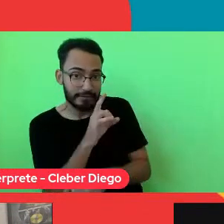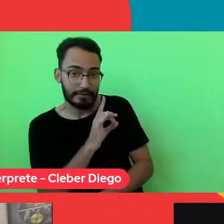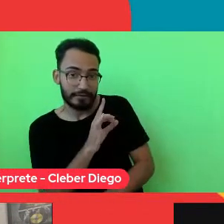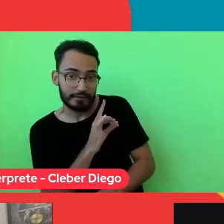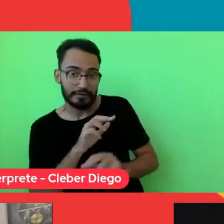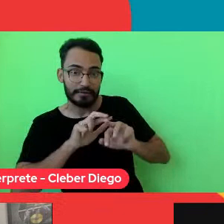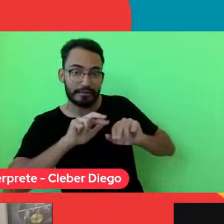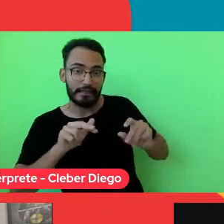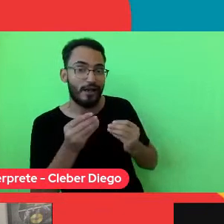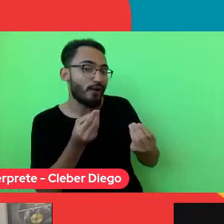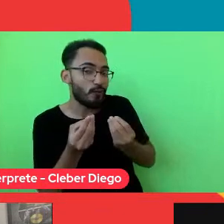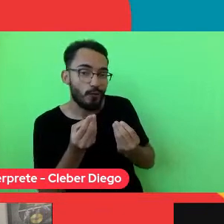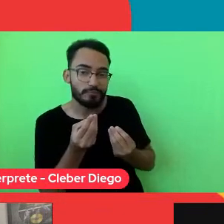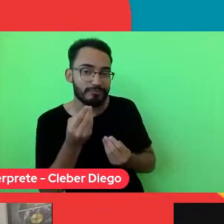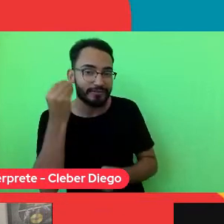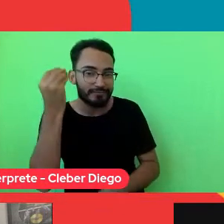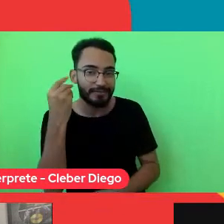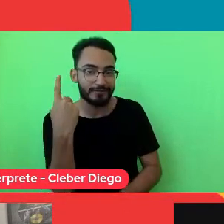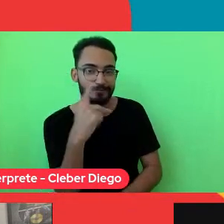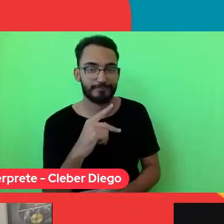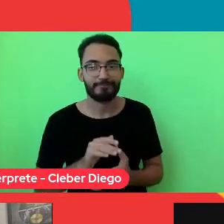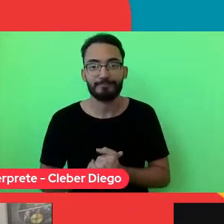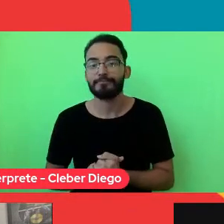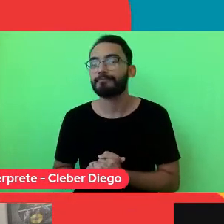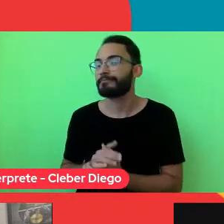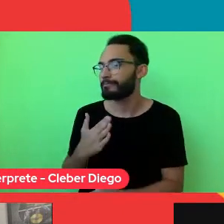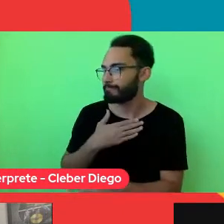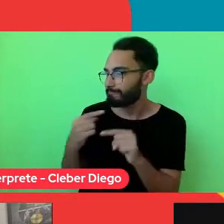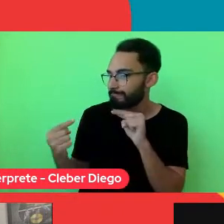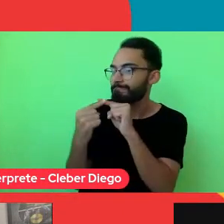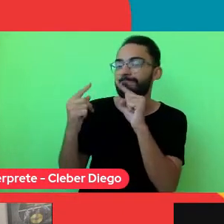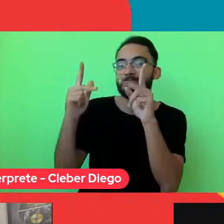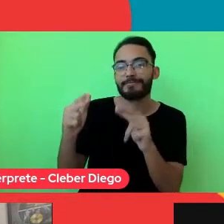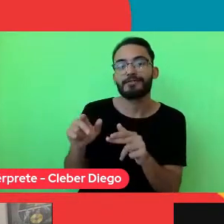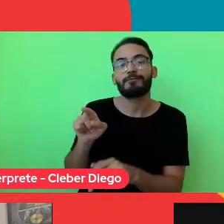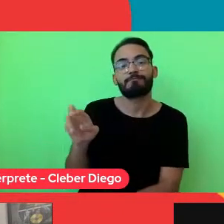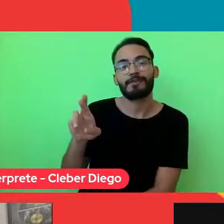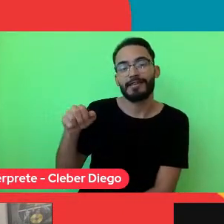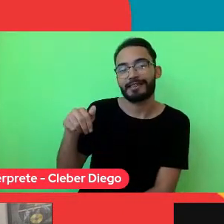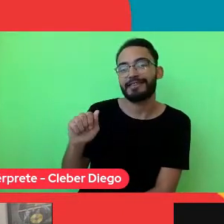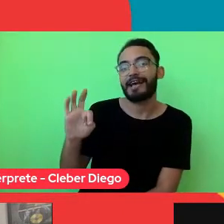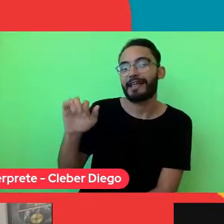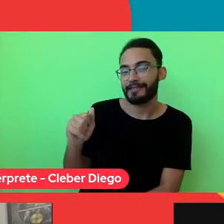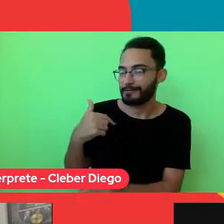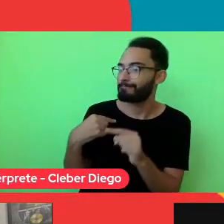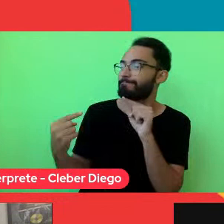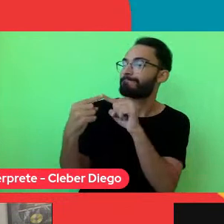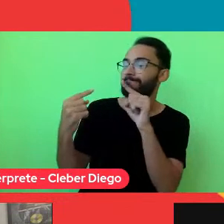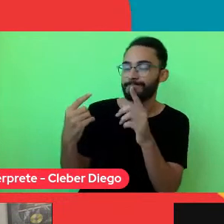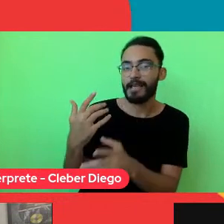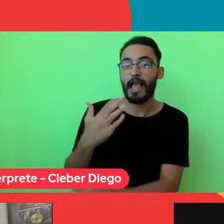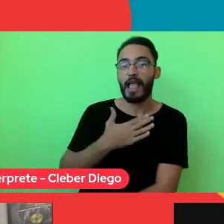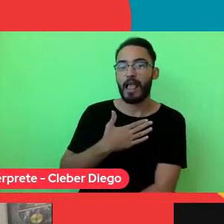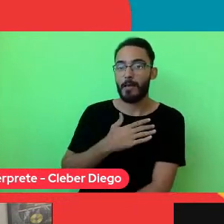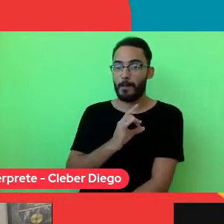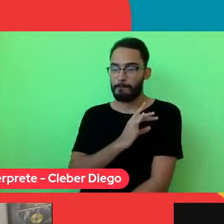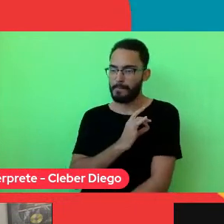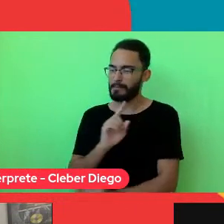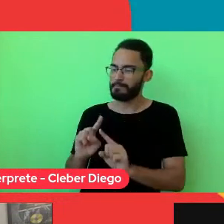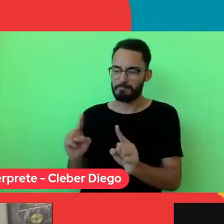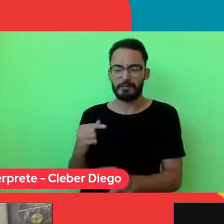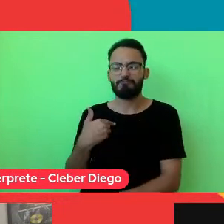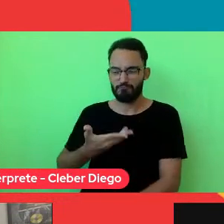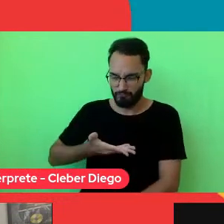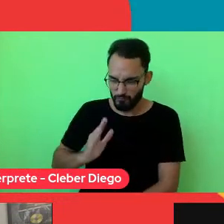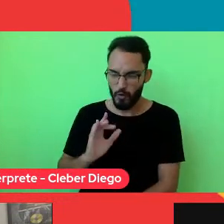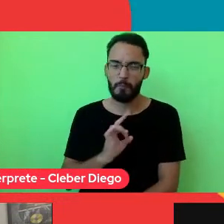cabeça? É, eu me identifico muito com a fala da Rê, do tipo, ah, eu tenho medo, mas eu vou com, mesmo, com